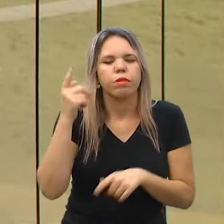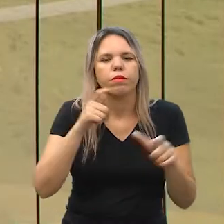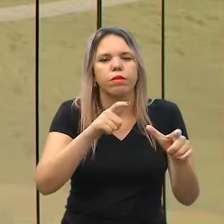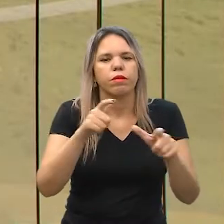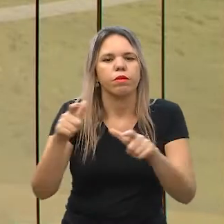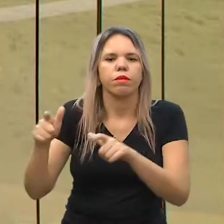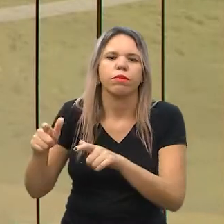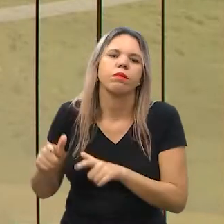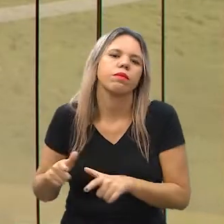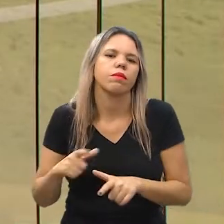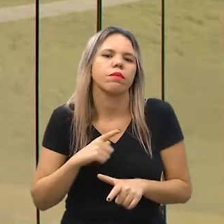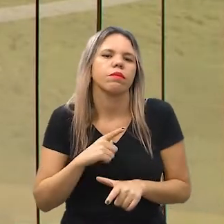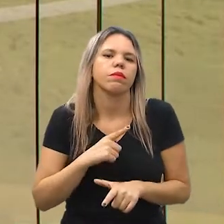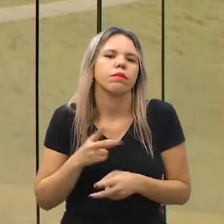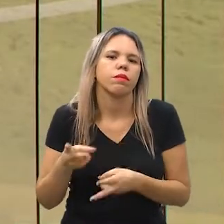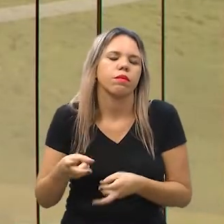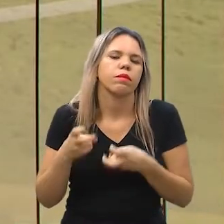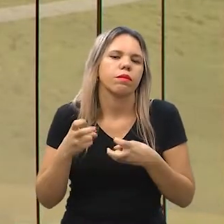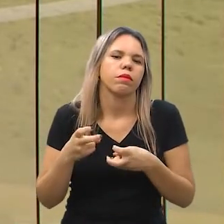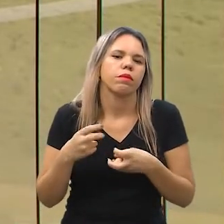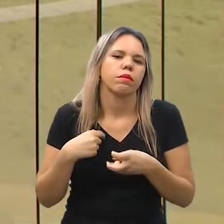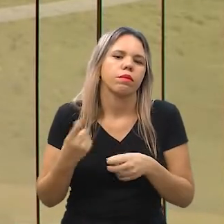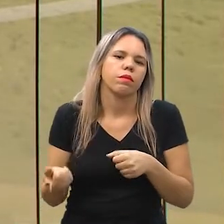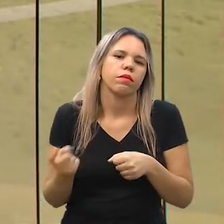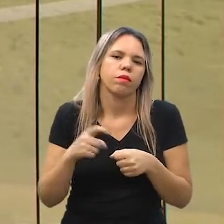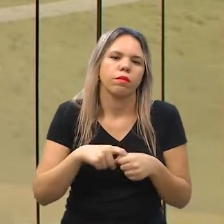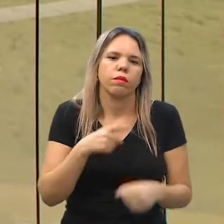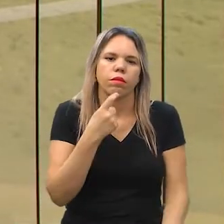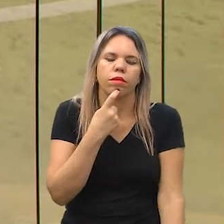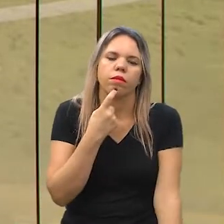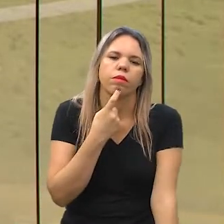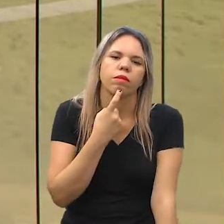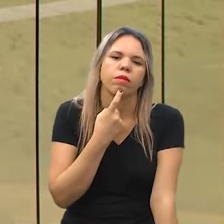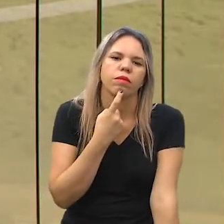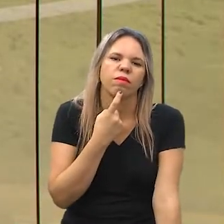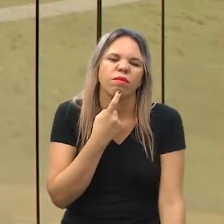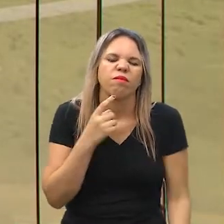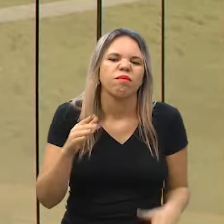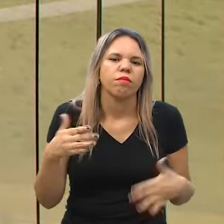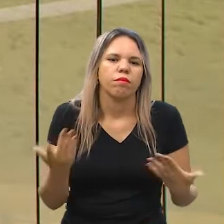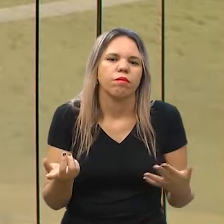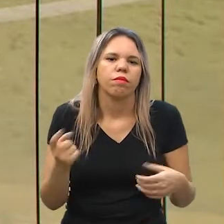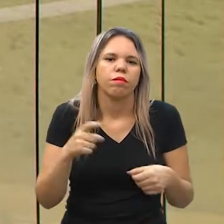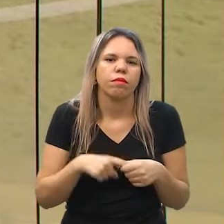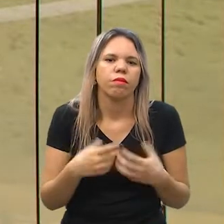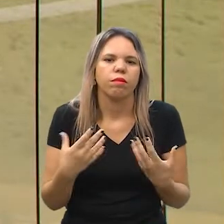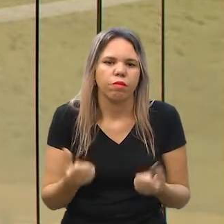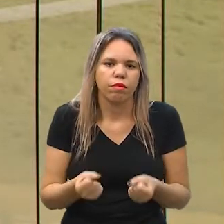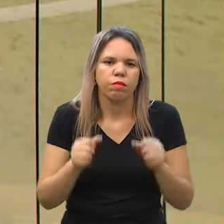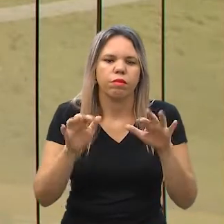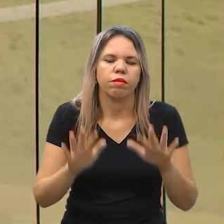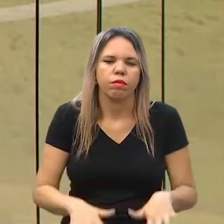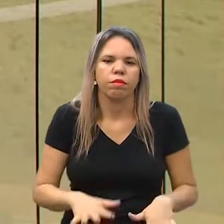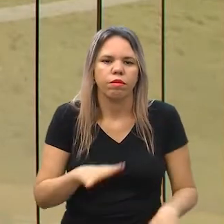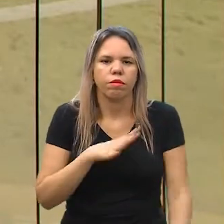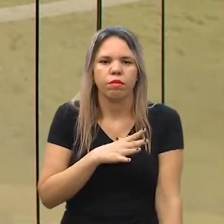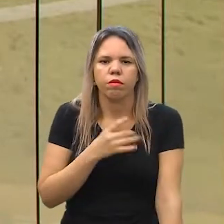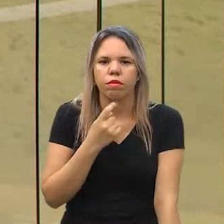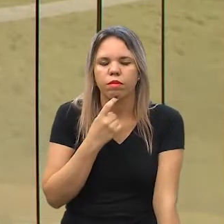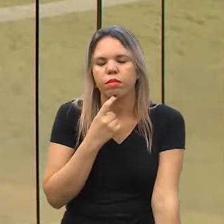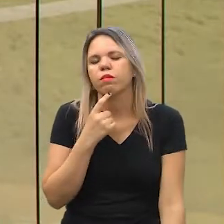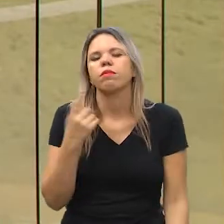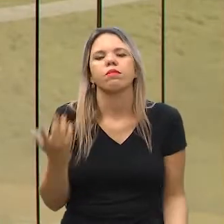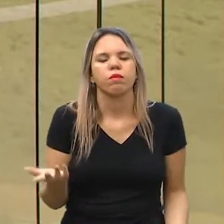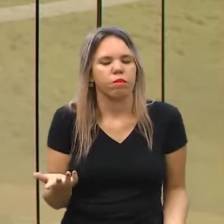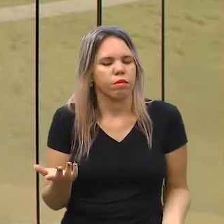todos os lugares. Então, quando eu tive aquela percepção, foi que eu voltei para Campinas, e quando voltei, eu falei, vamos fincar raiz aqui